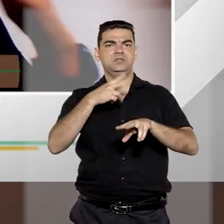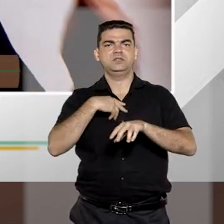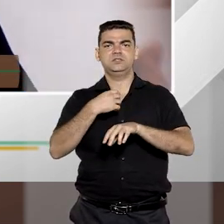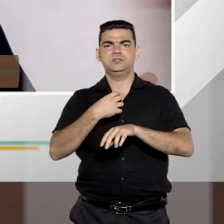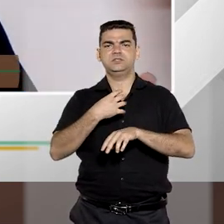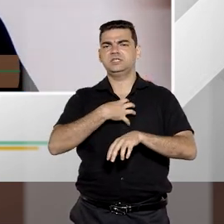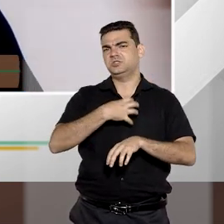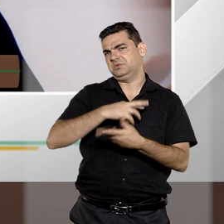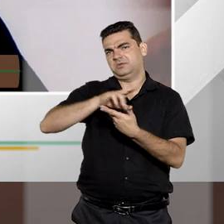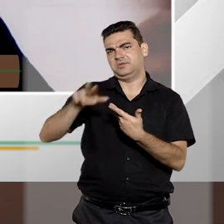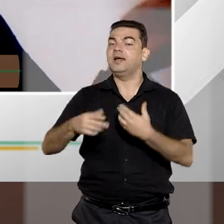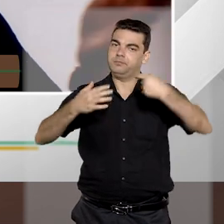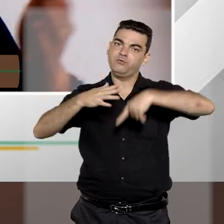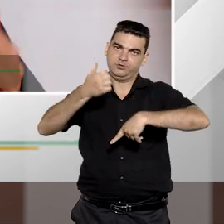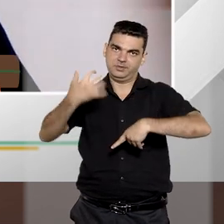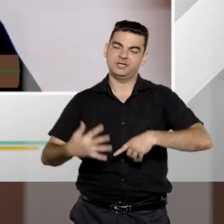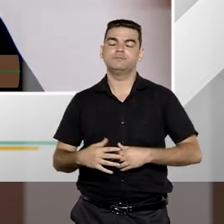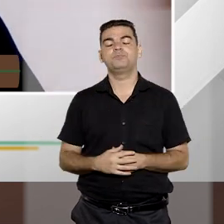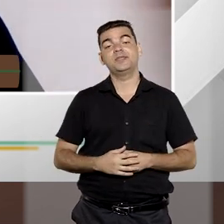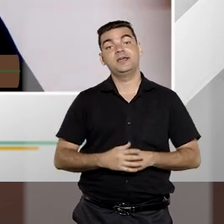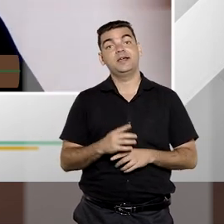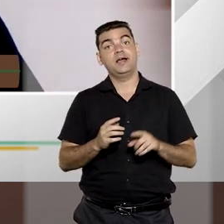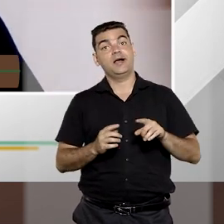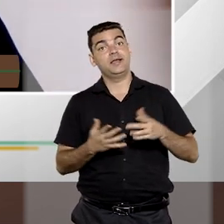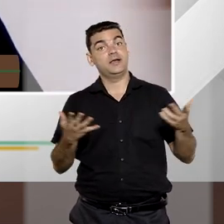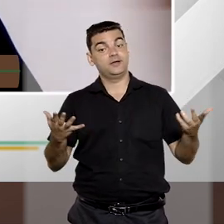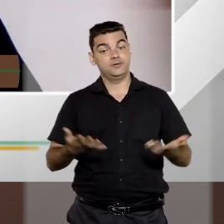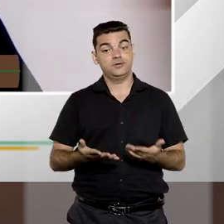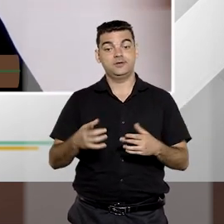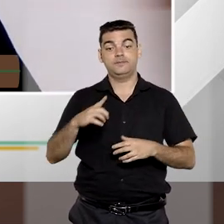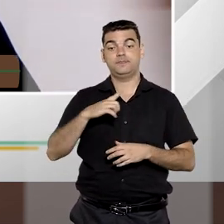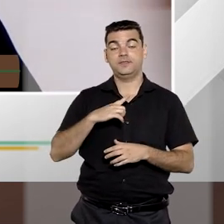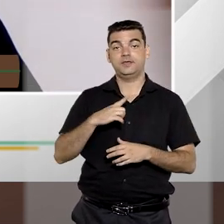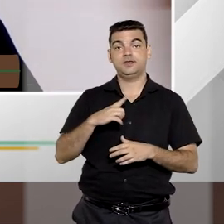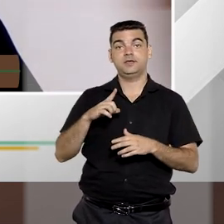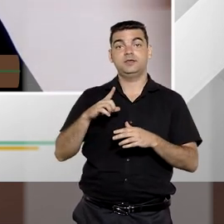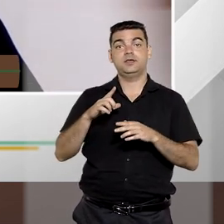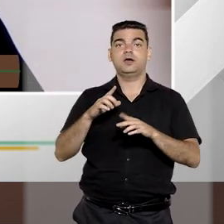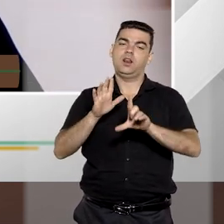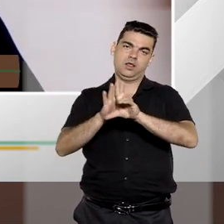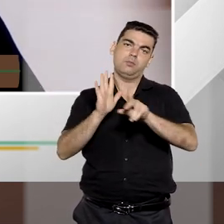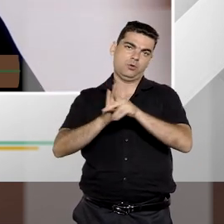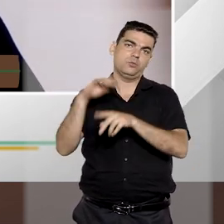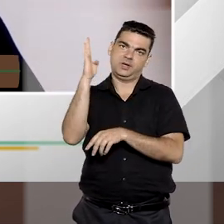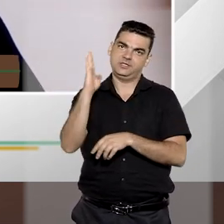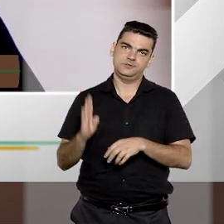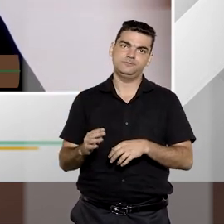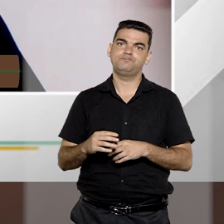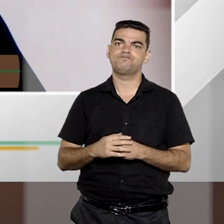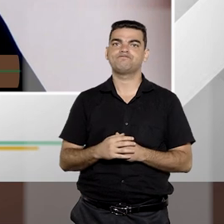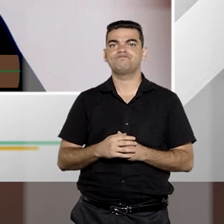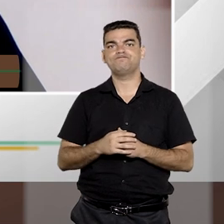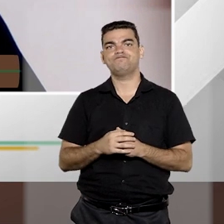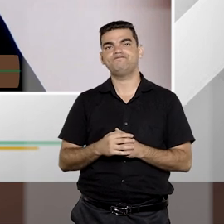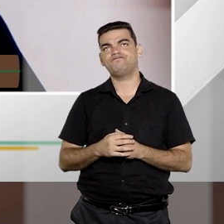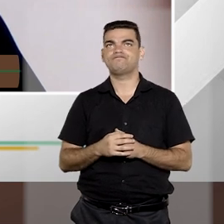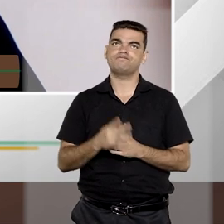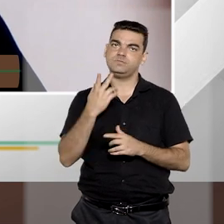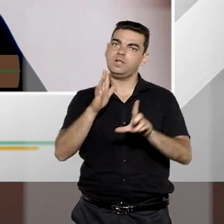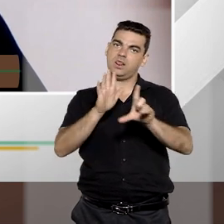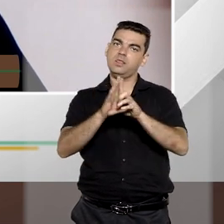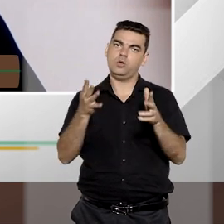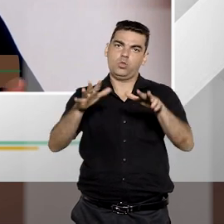e explica um pouco mais. Aí vem a nossa nosso Estatuto da Pessoa com Deficiência, ou também chamada de Lei